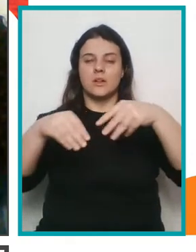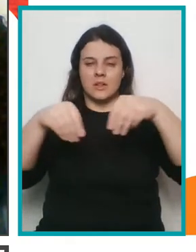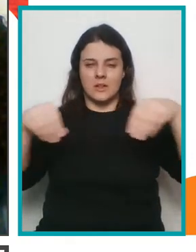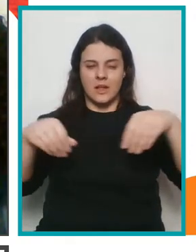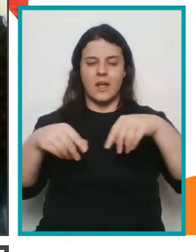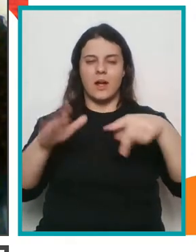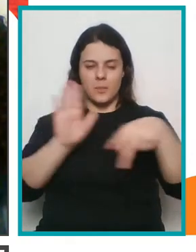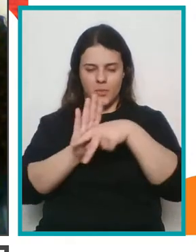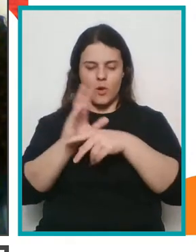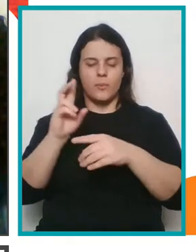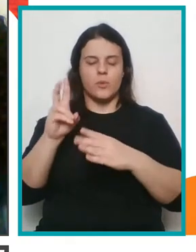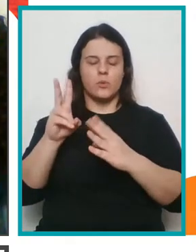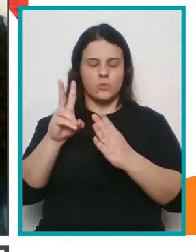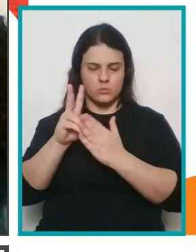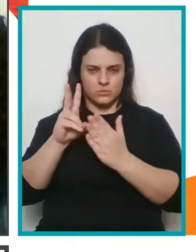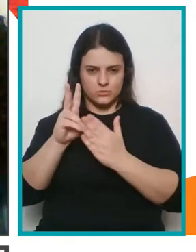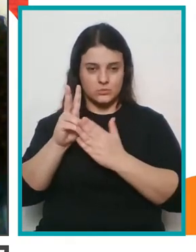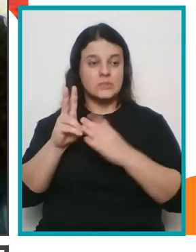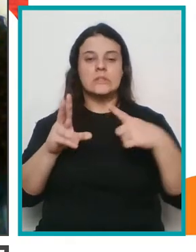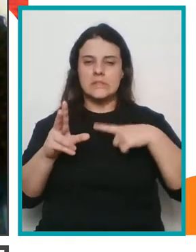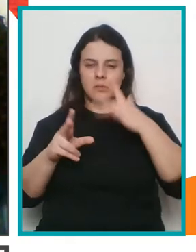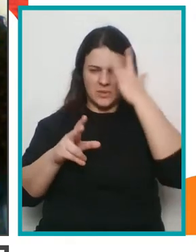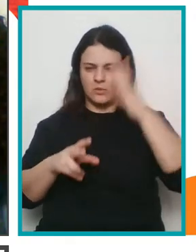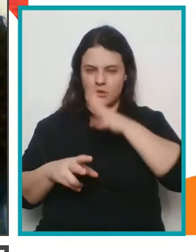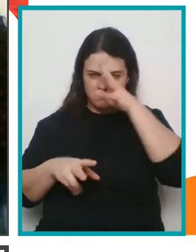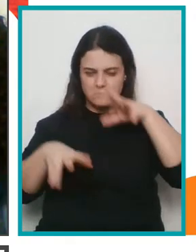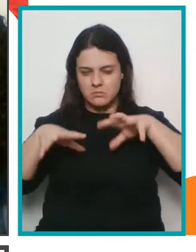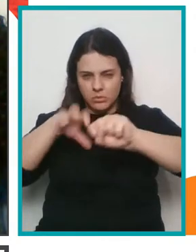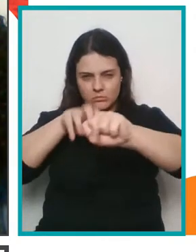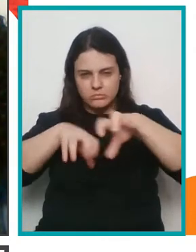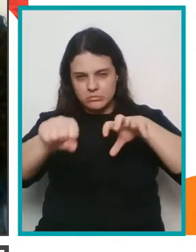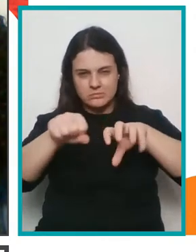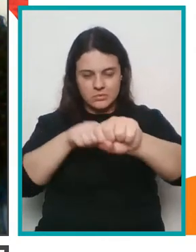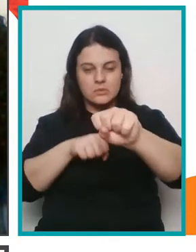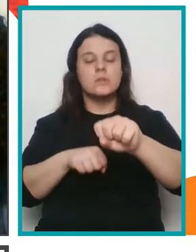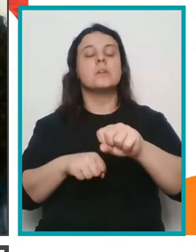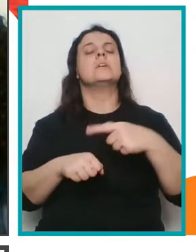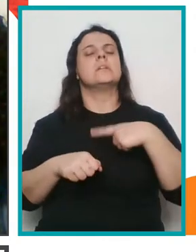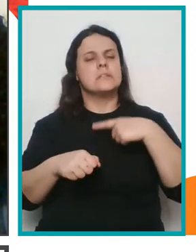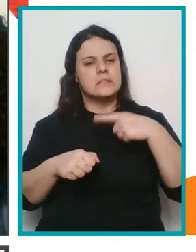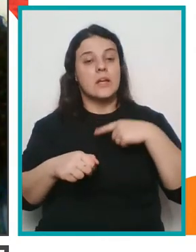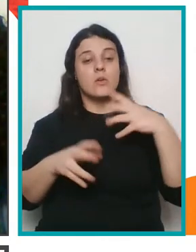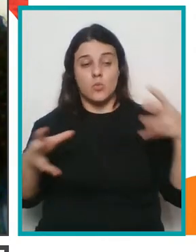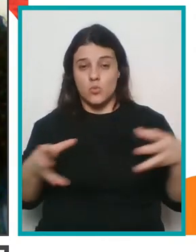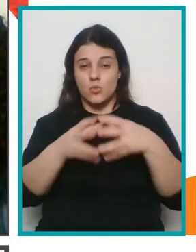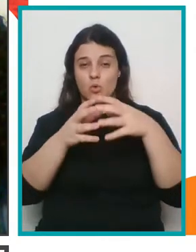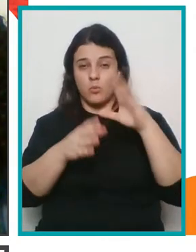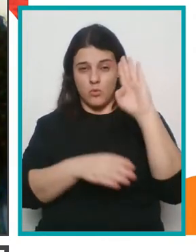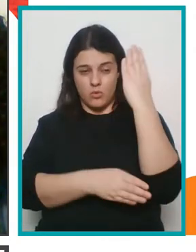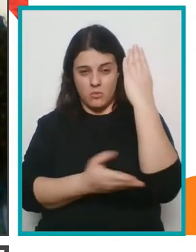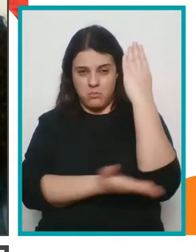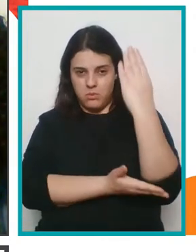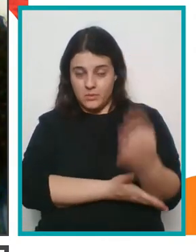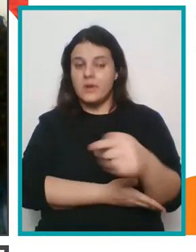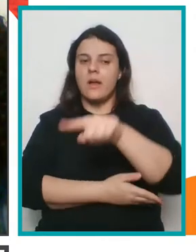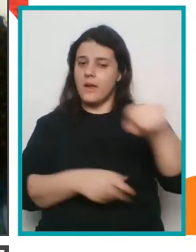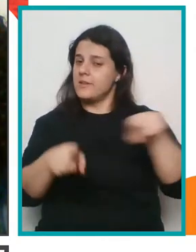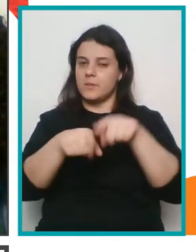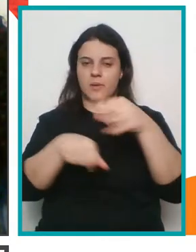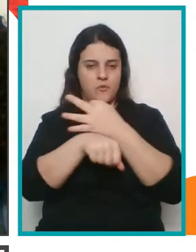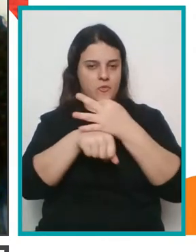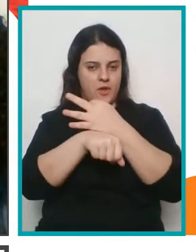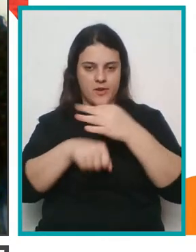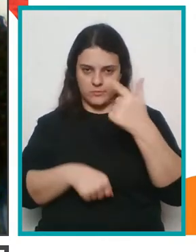eles são os maiores vetores do contágio da pandemia do coronavírus nas populações indígenas. Então,